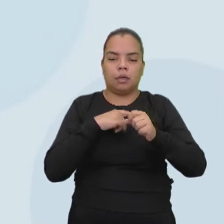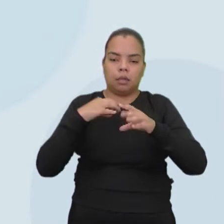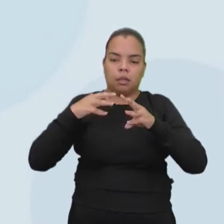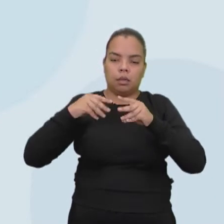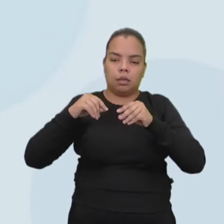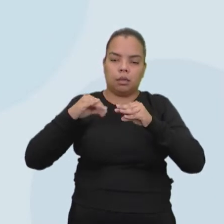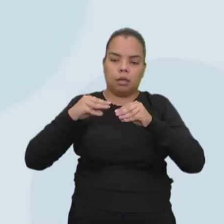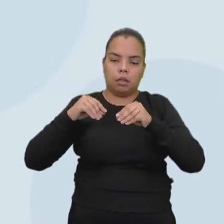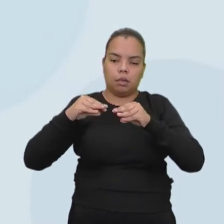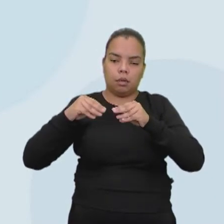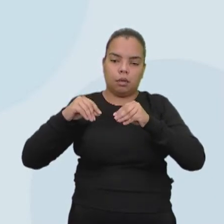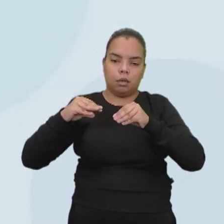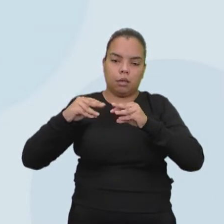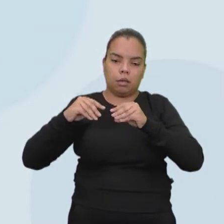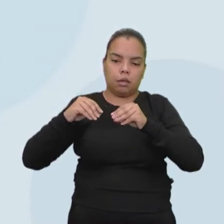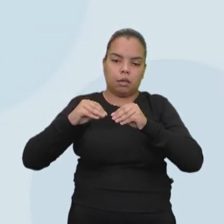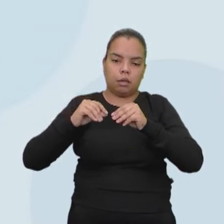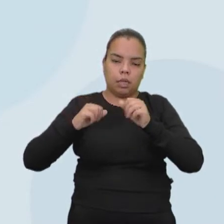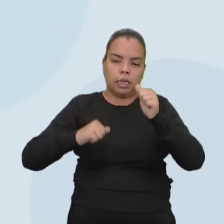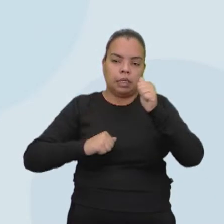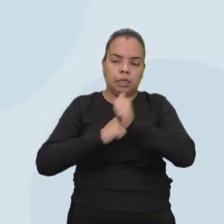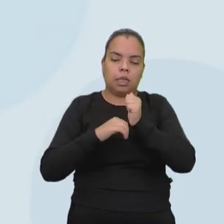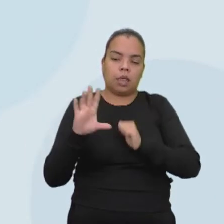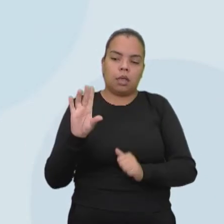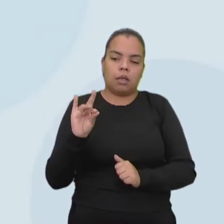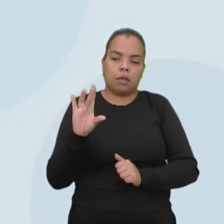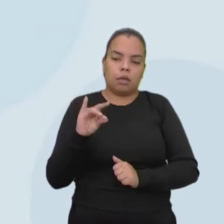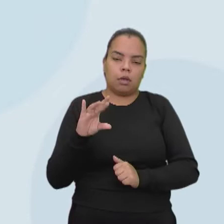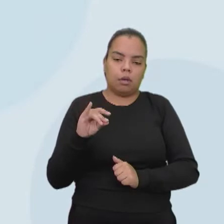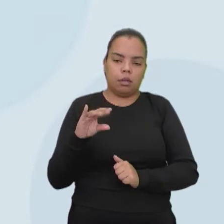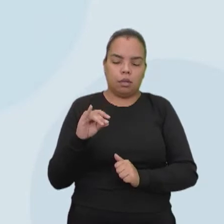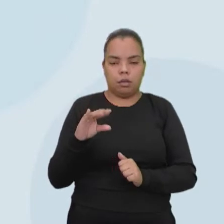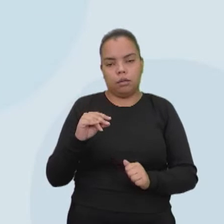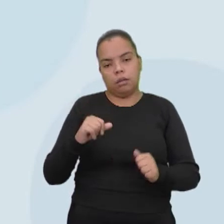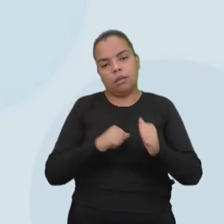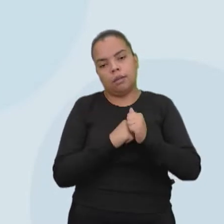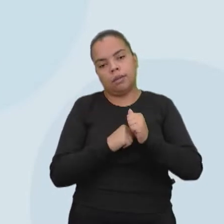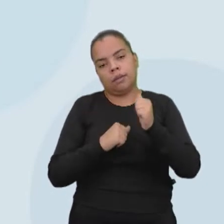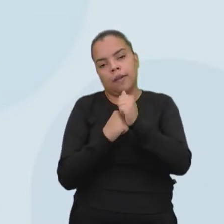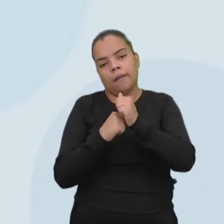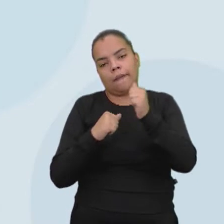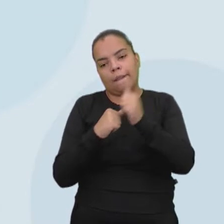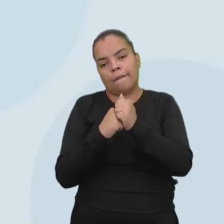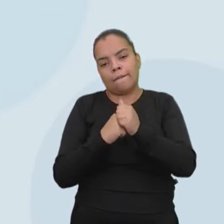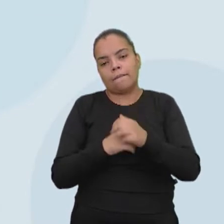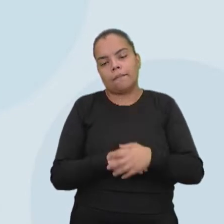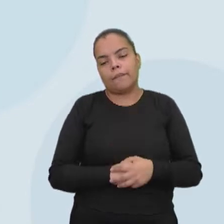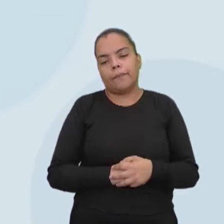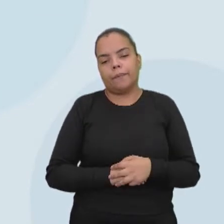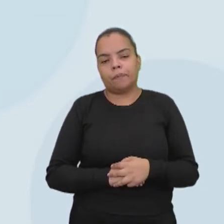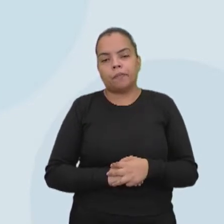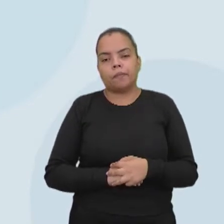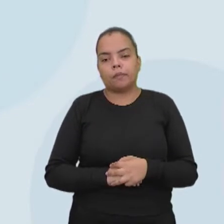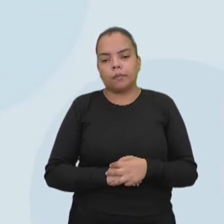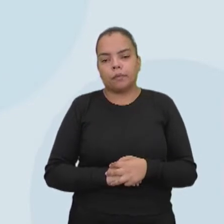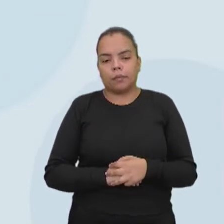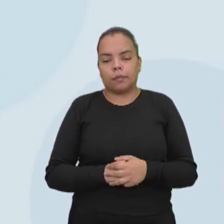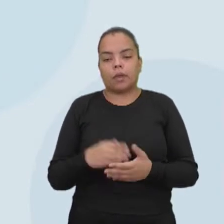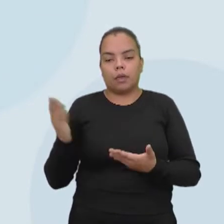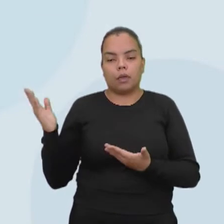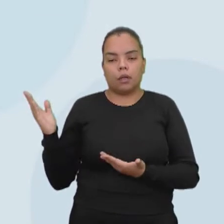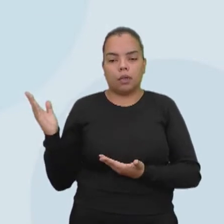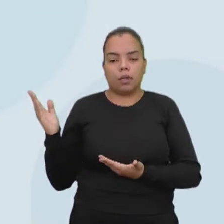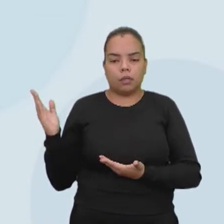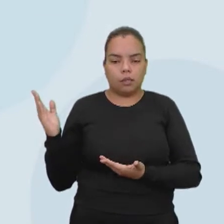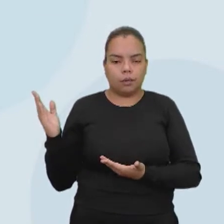calcário e silicioso e de cascalheiras de elementos detríticos rolados. E tá aí, né, um conglomerado aí,